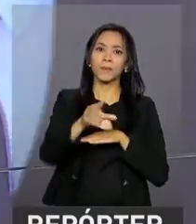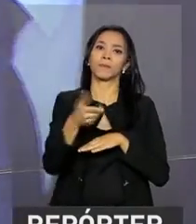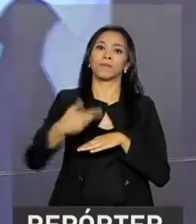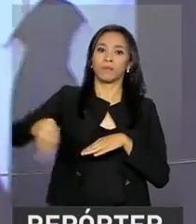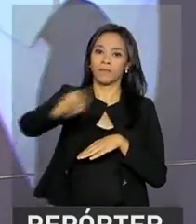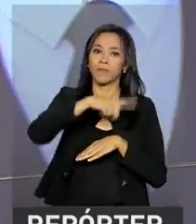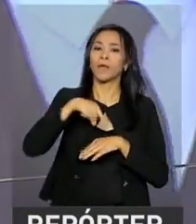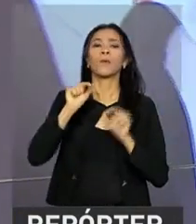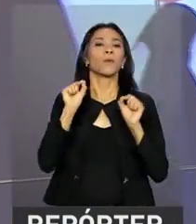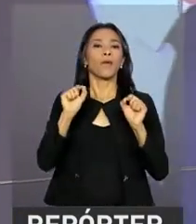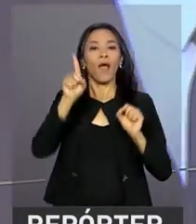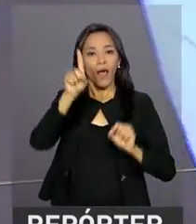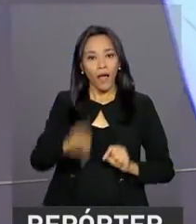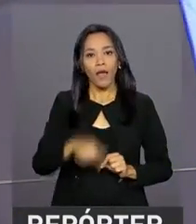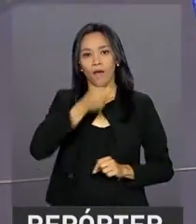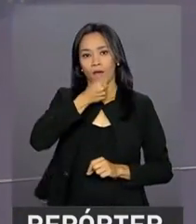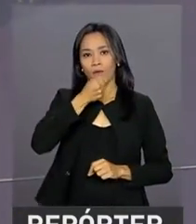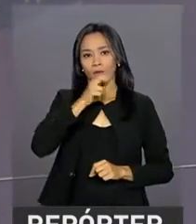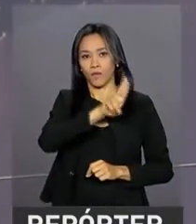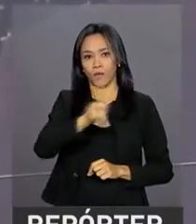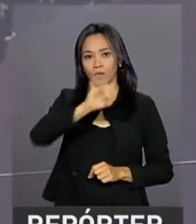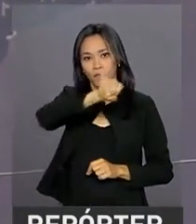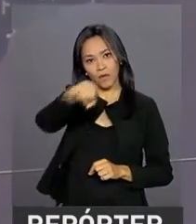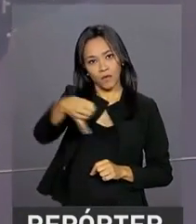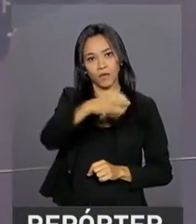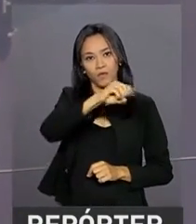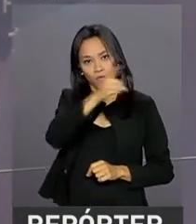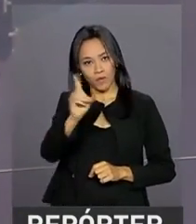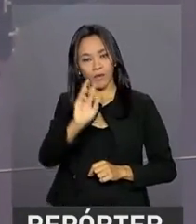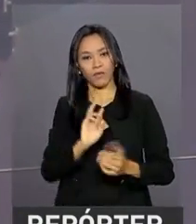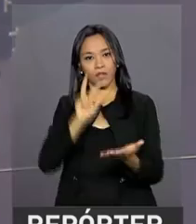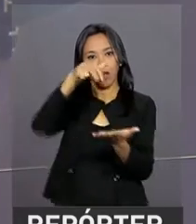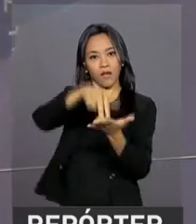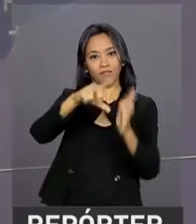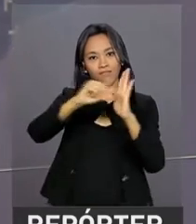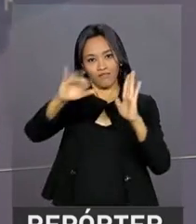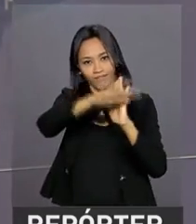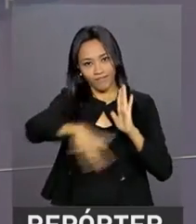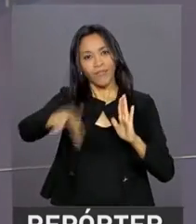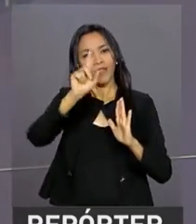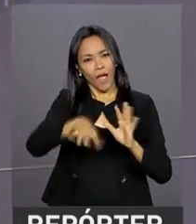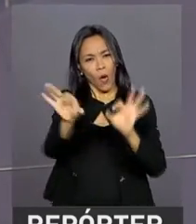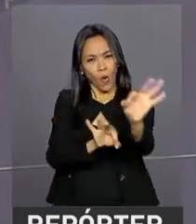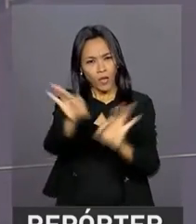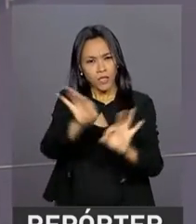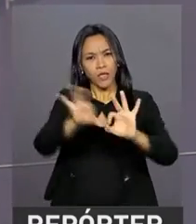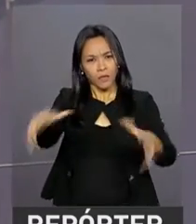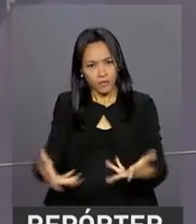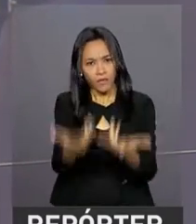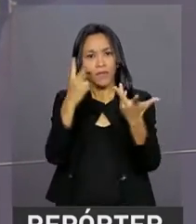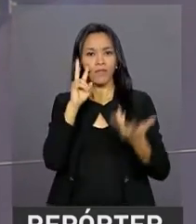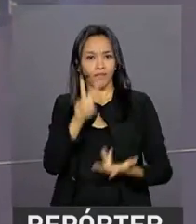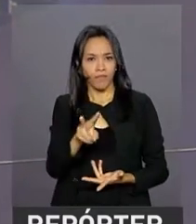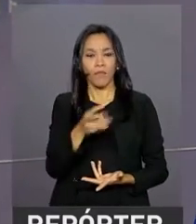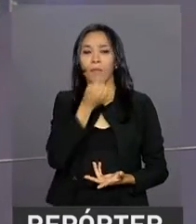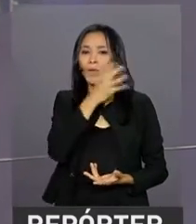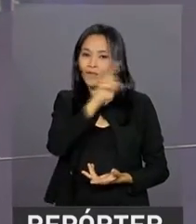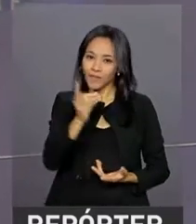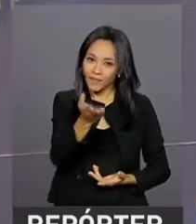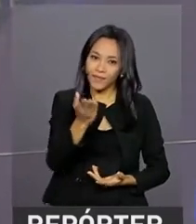vivo pra gente o repórter joão pedro neto que estava no palácio do planalto onde vai acontecer o evento não fez um bom dia para você